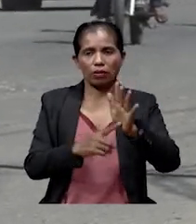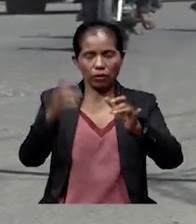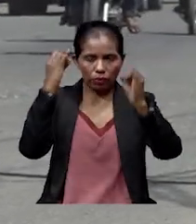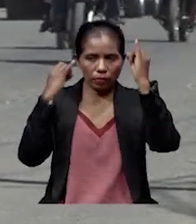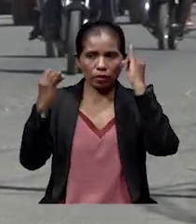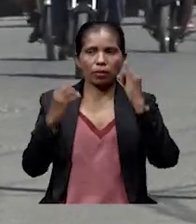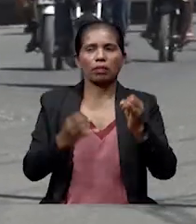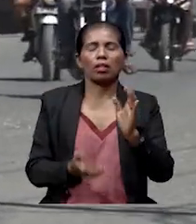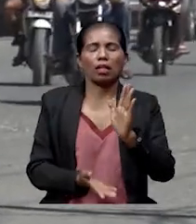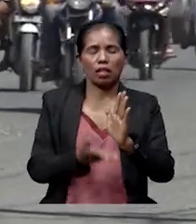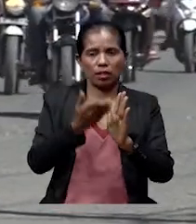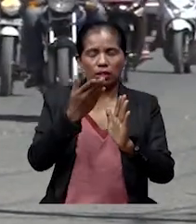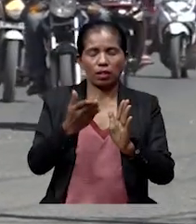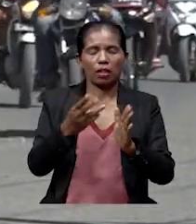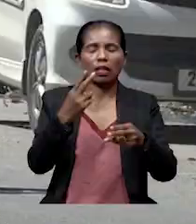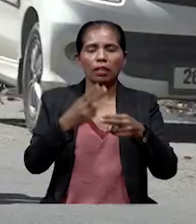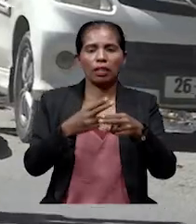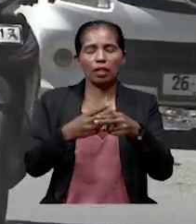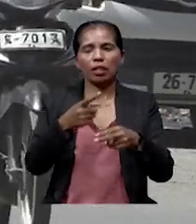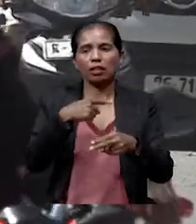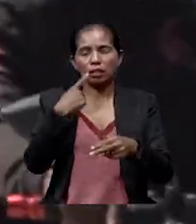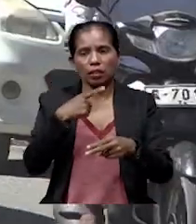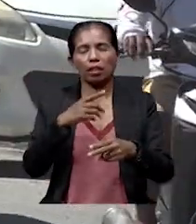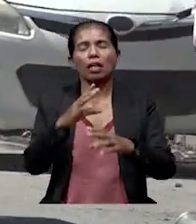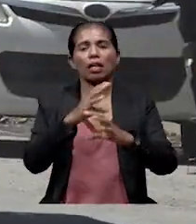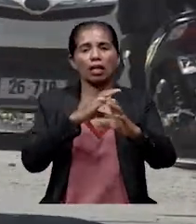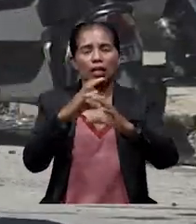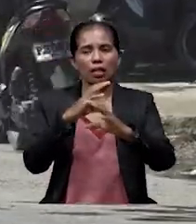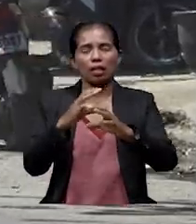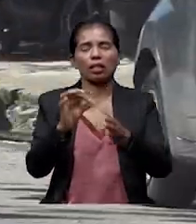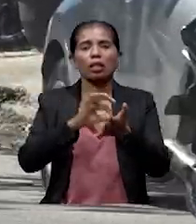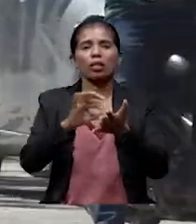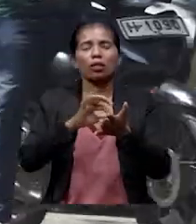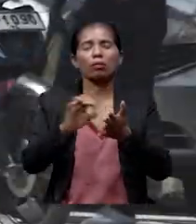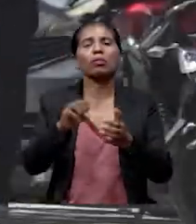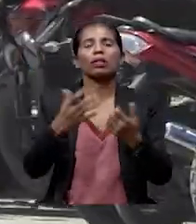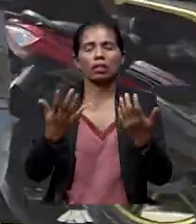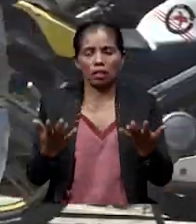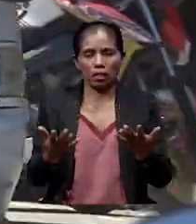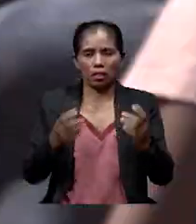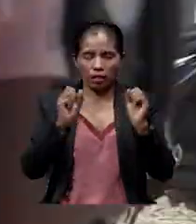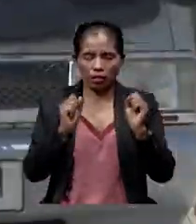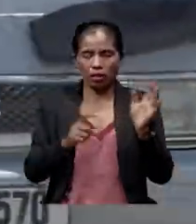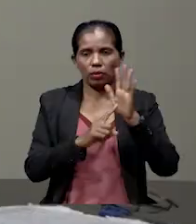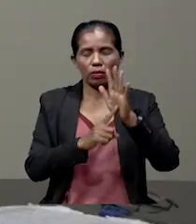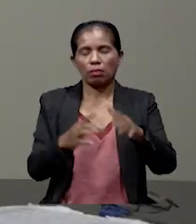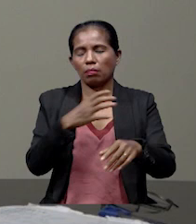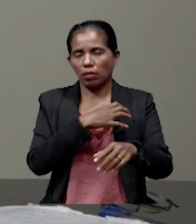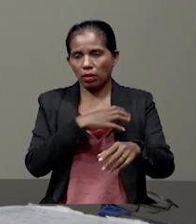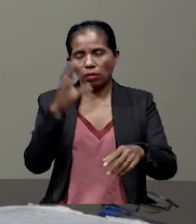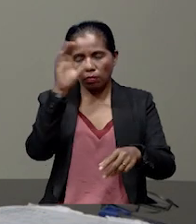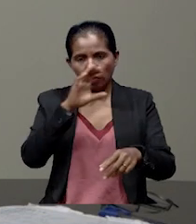a sai condutor nia narane se careta platira mai informan para a correr na polícia trânsito ou